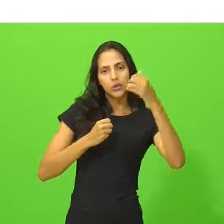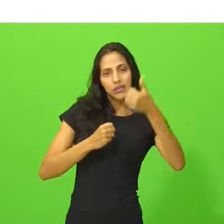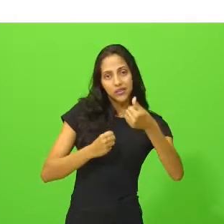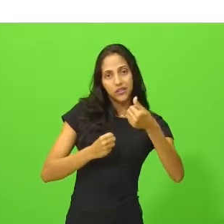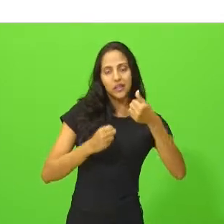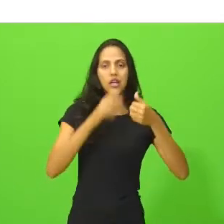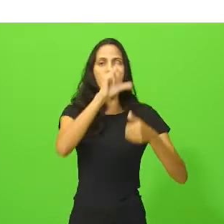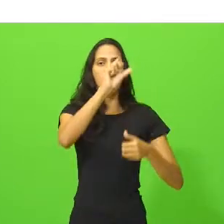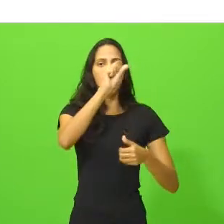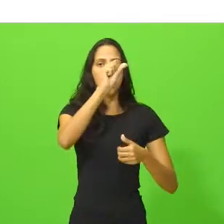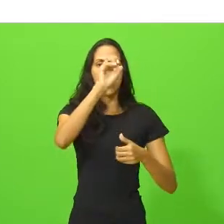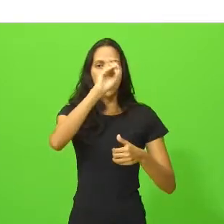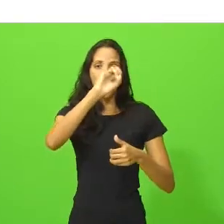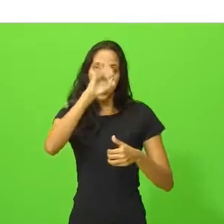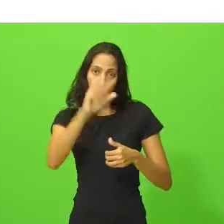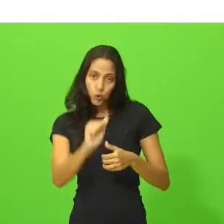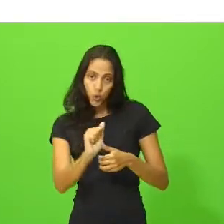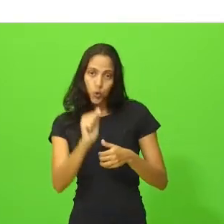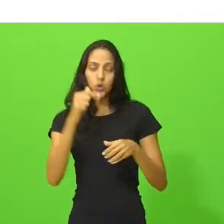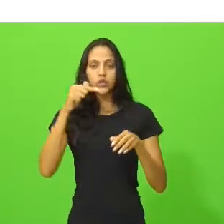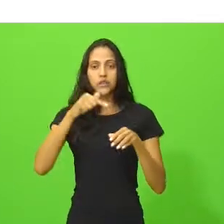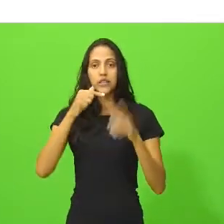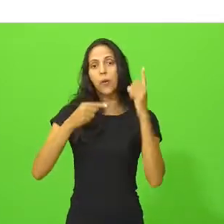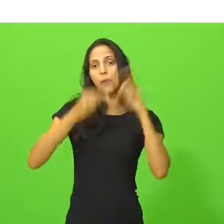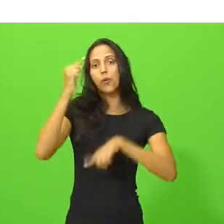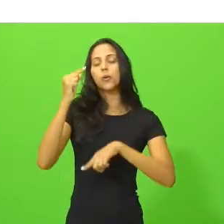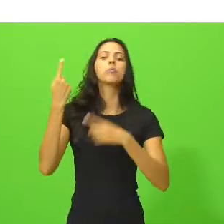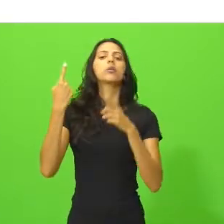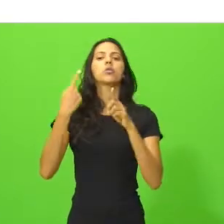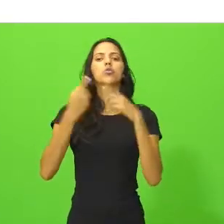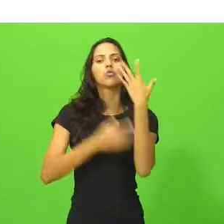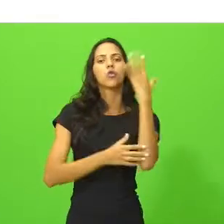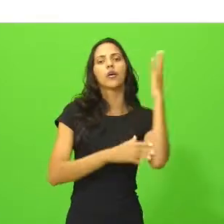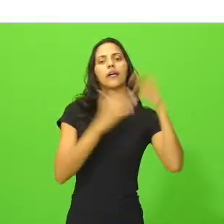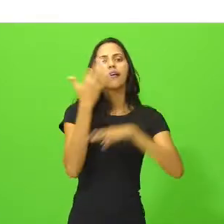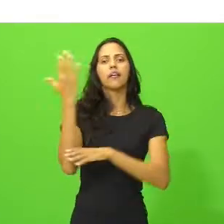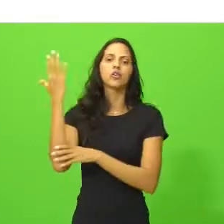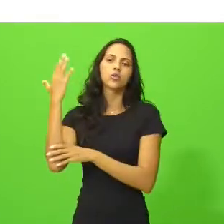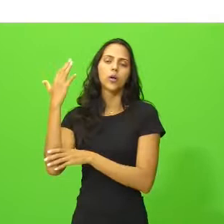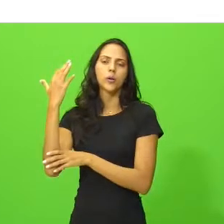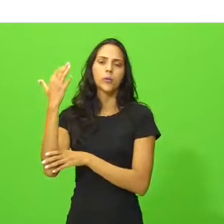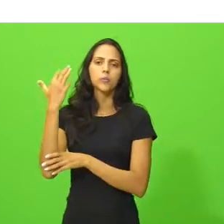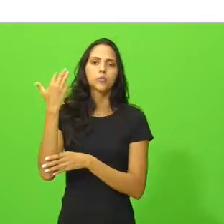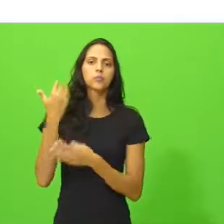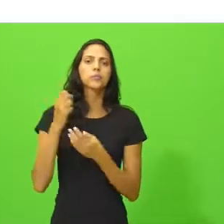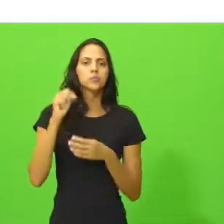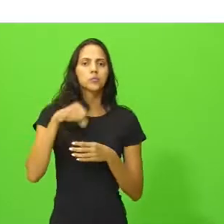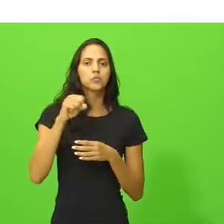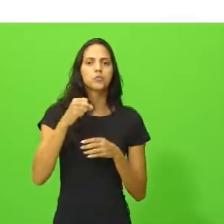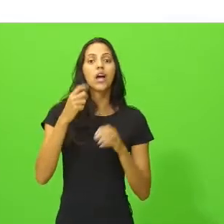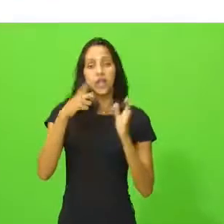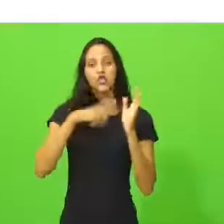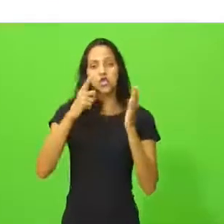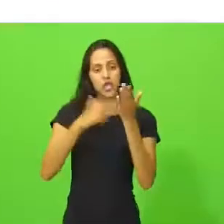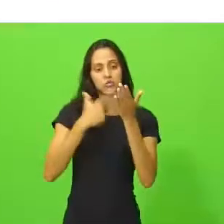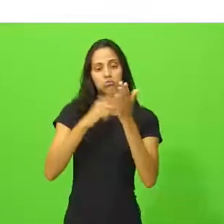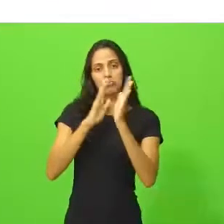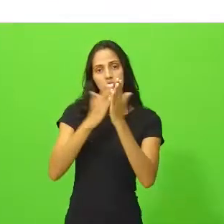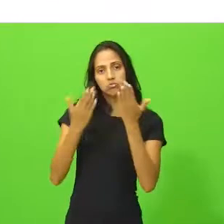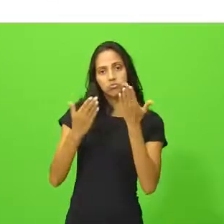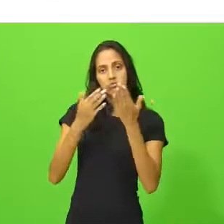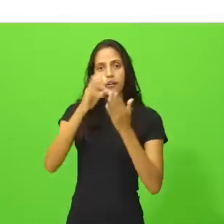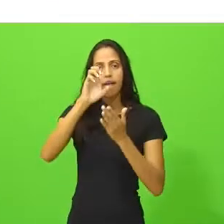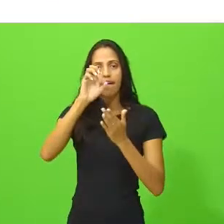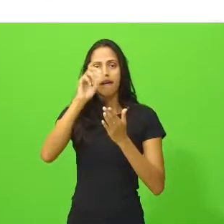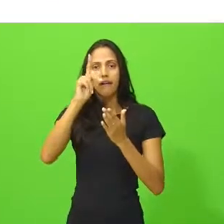soja, o qual posteriormente foi proibido em áreas de floresta. Foi um trecho da revista Época. E